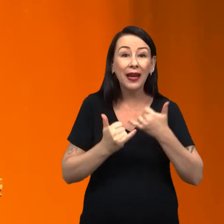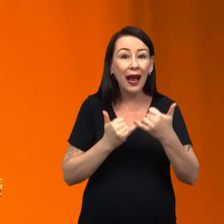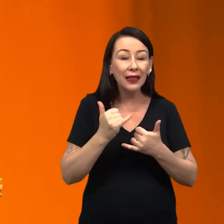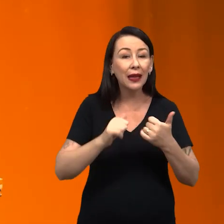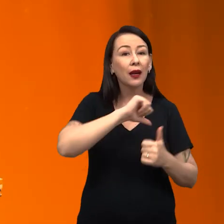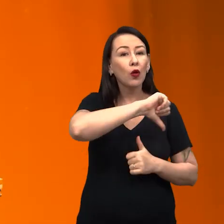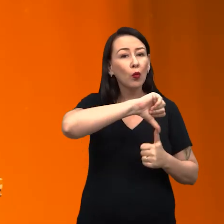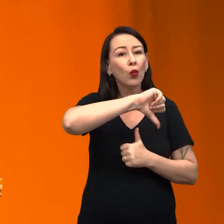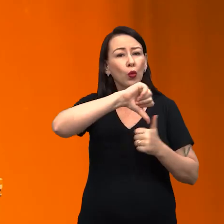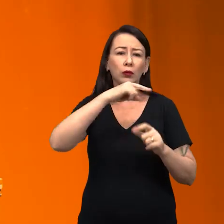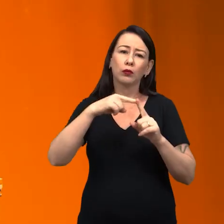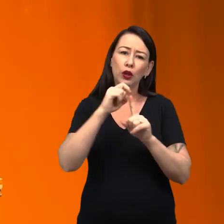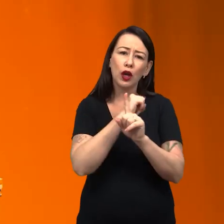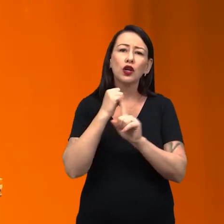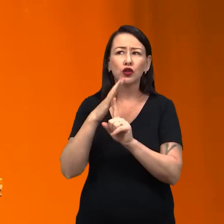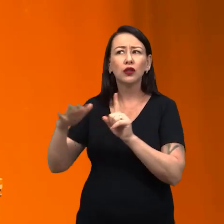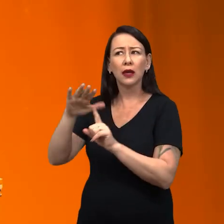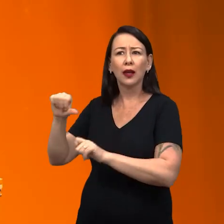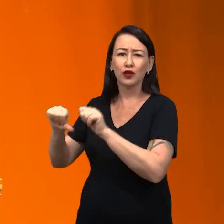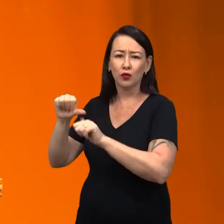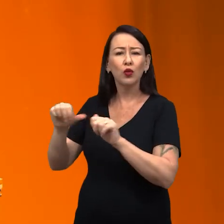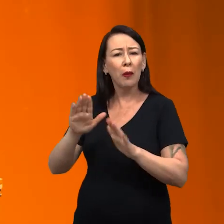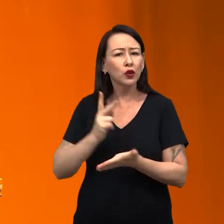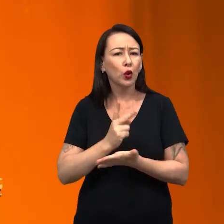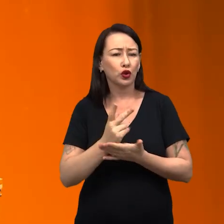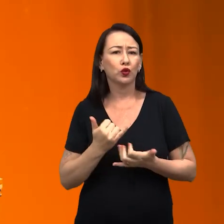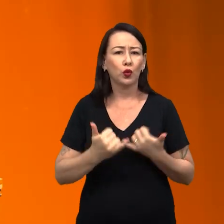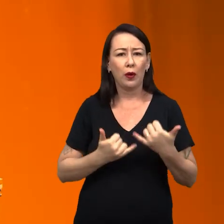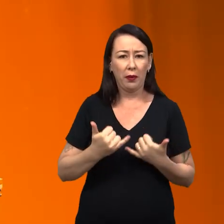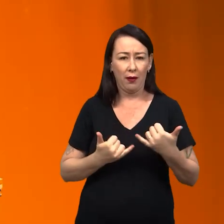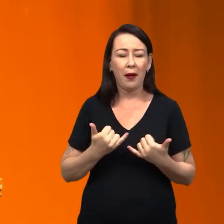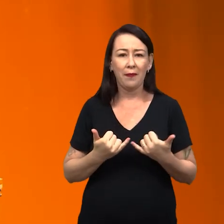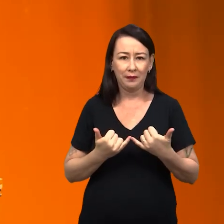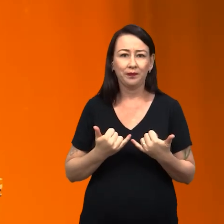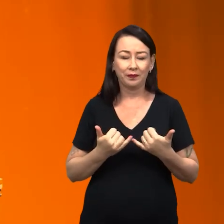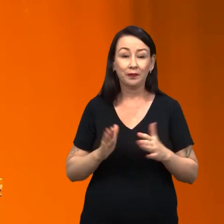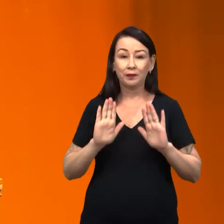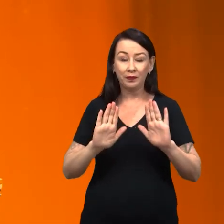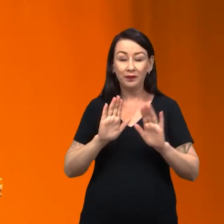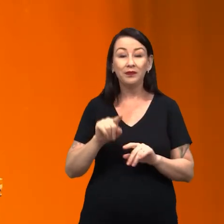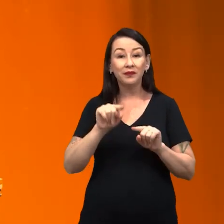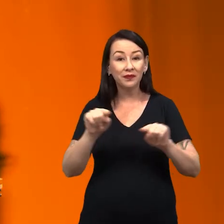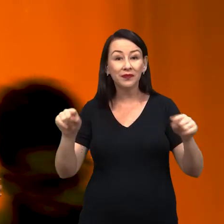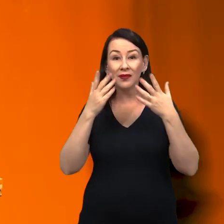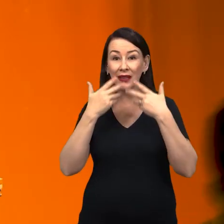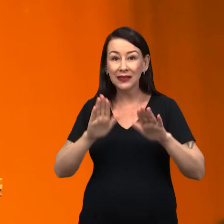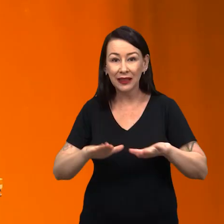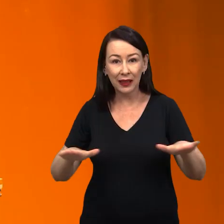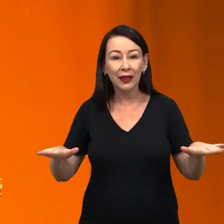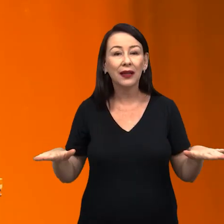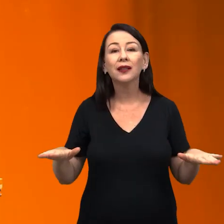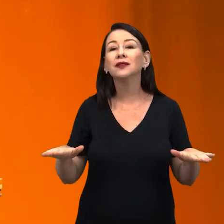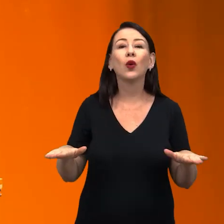mudanças sociais, mas as crianças não estão deixando de brincar, né? Mas essas crianças, por exemplo, dessa comunidade,